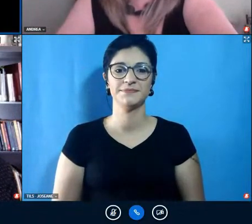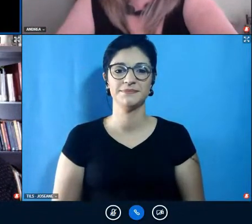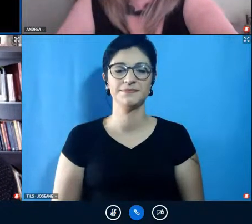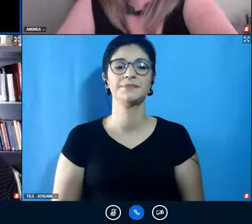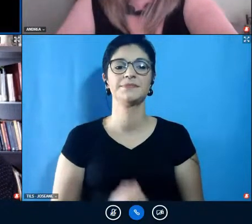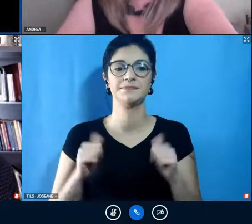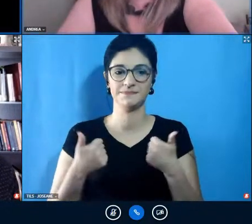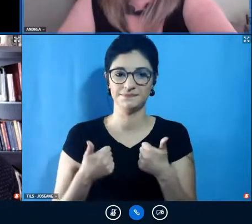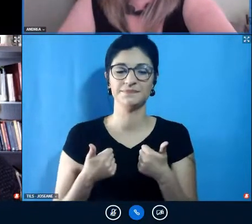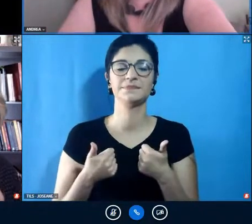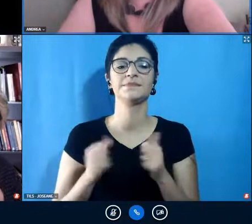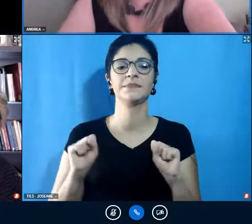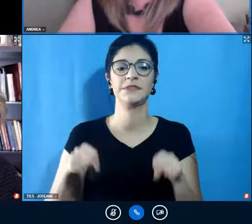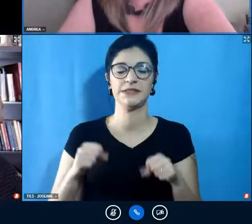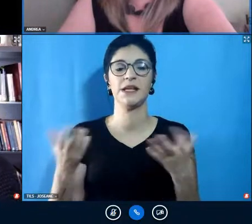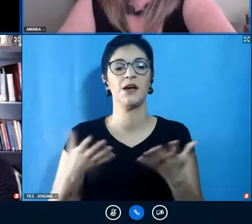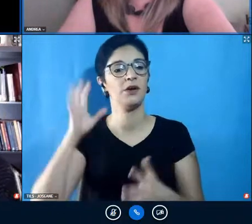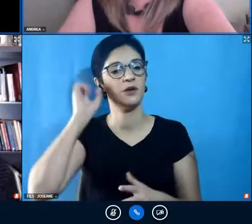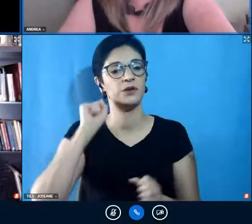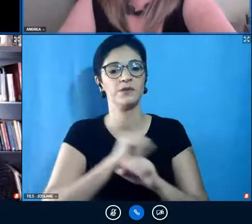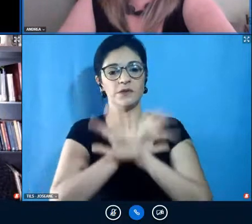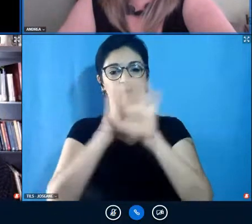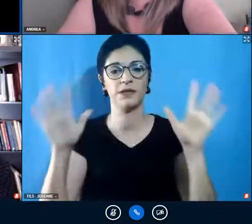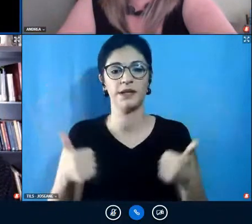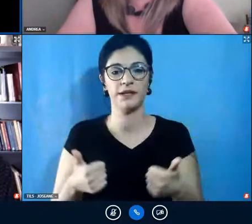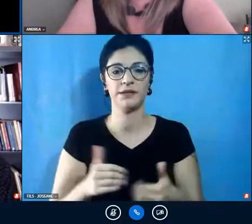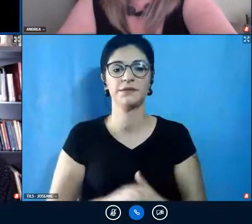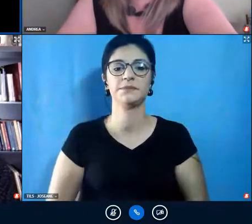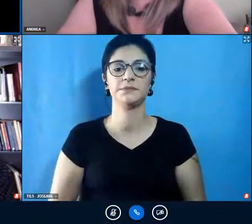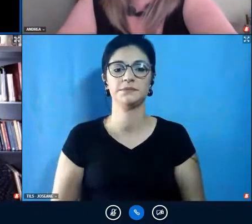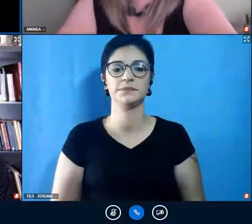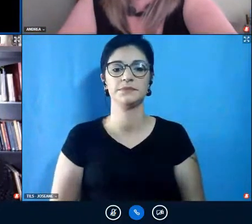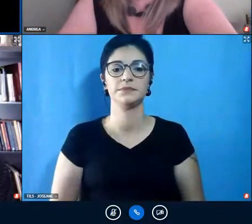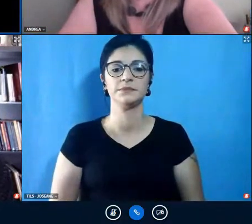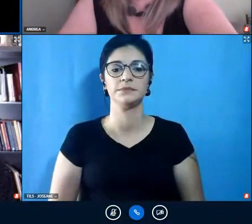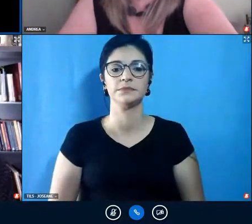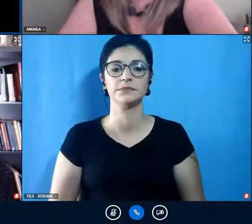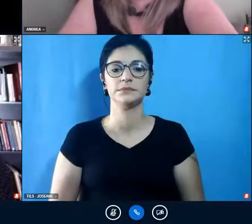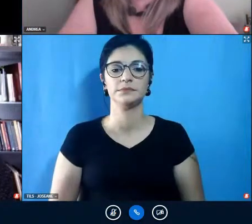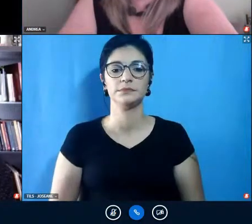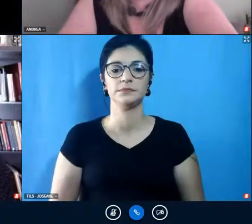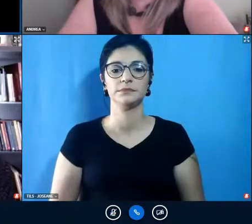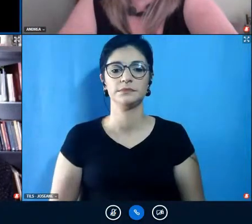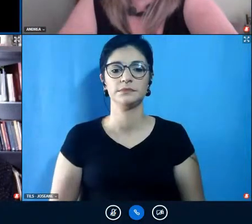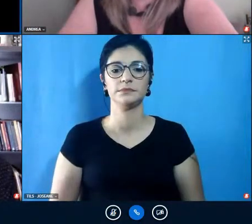Sim? Perfeitamente, sim. Agora estamos ouvindo bem. Agora está ótimo.